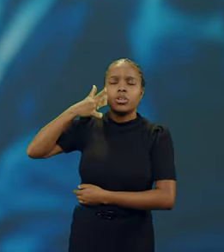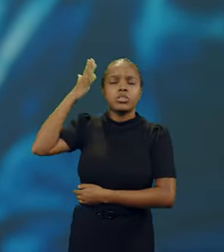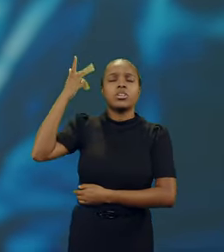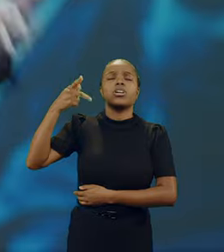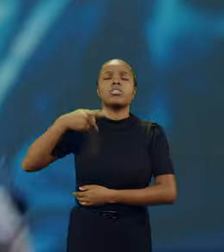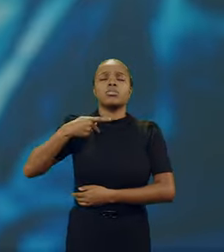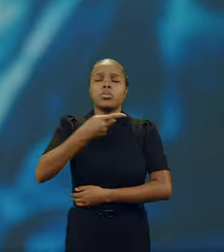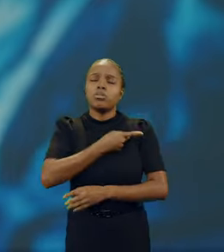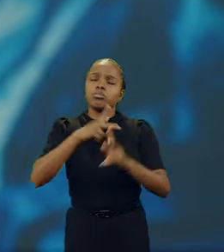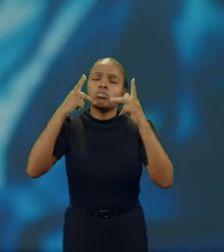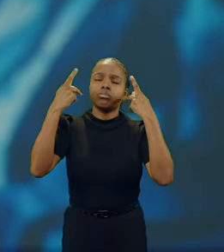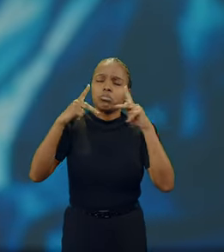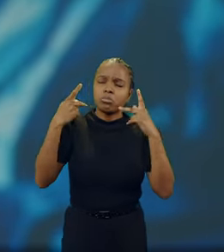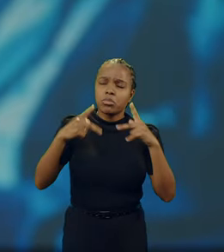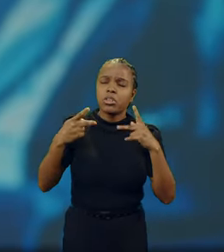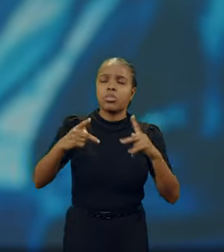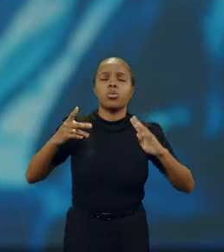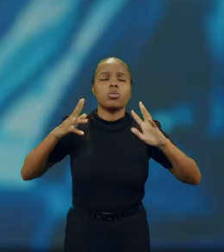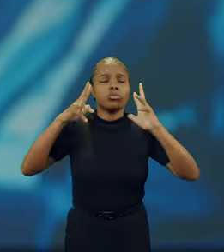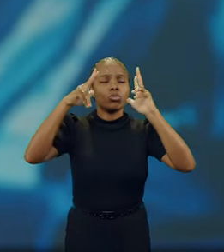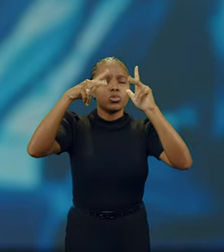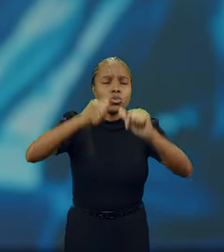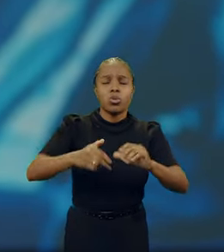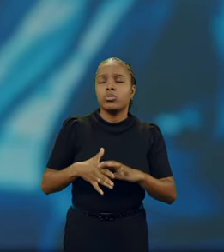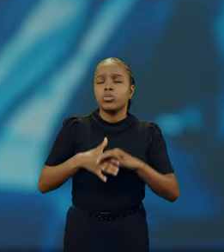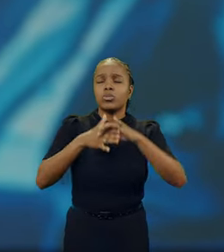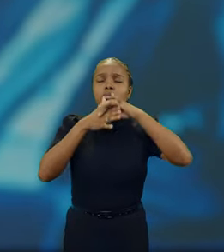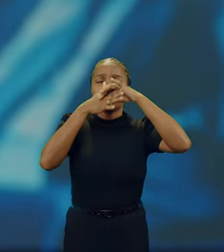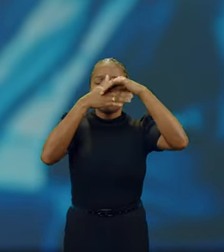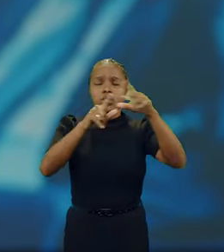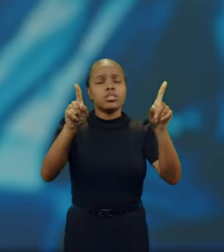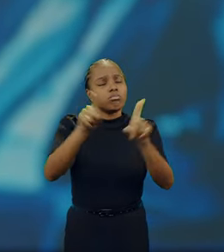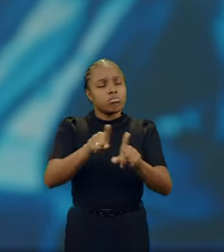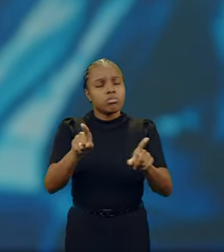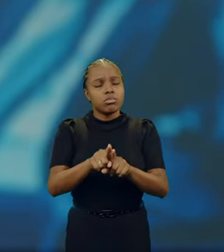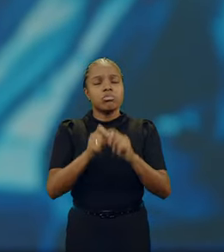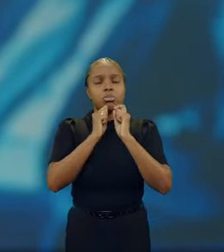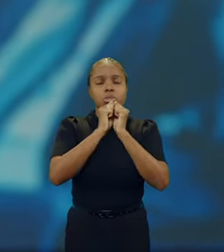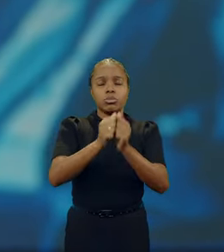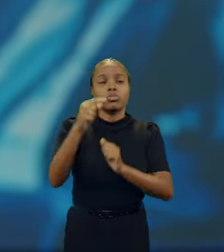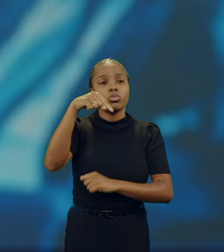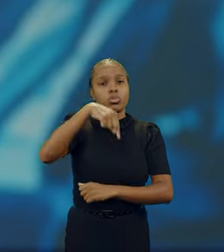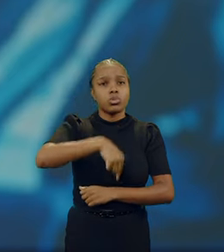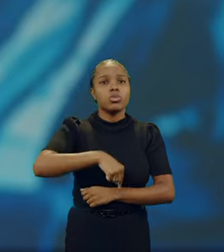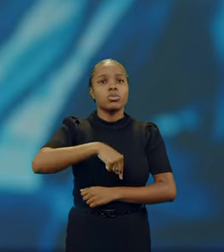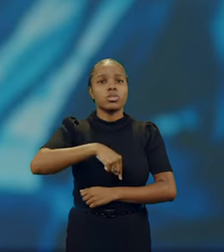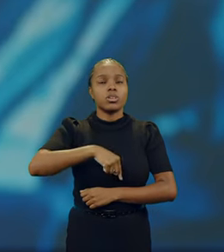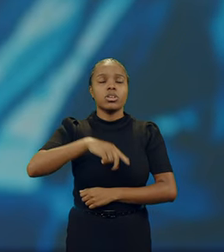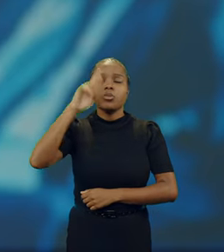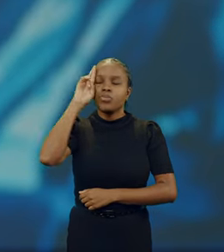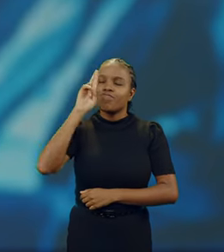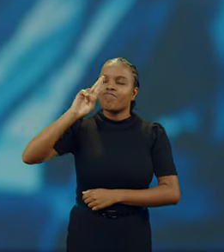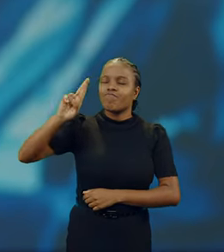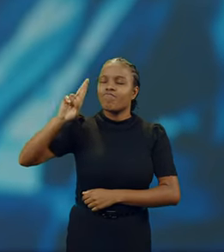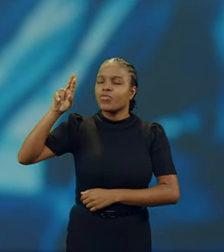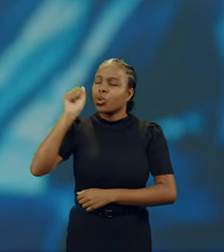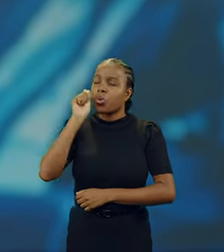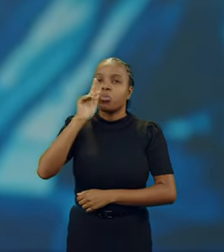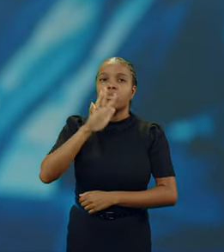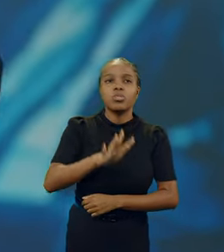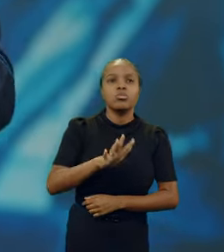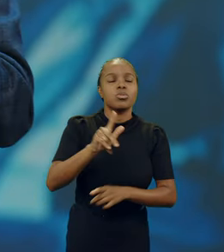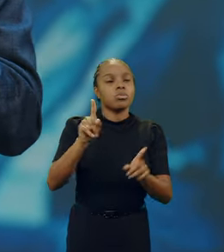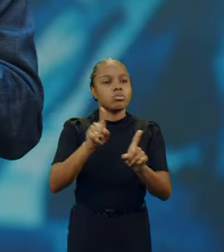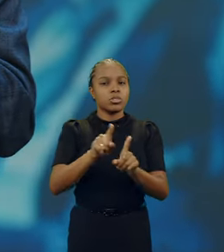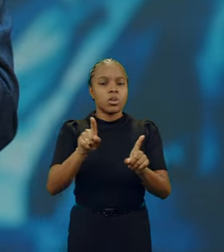do pastor Lorival, dos demais diretores que estiveram conosco, Senhor. Senhor, abençoa a vida dos meus irmãos que vieram